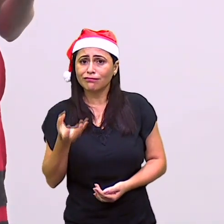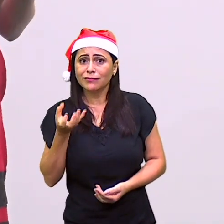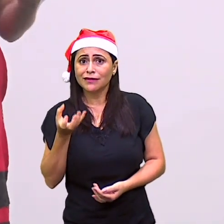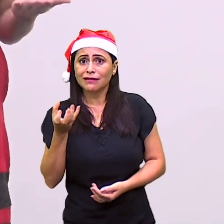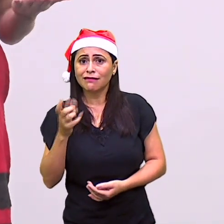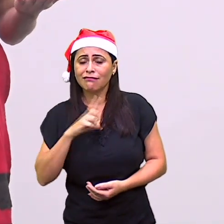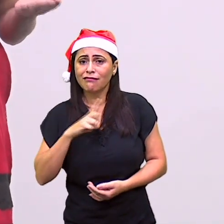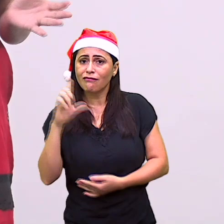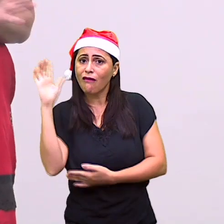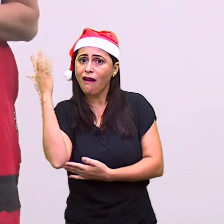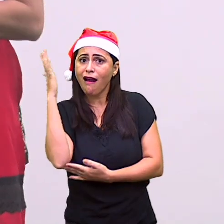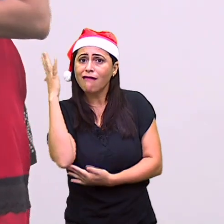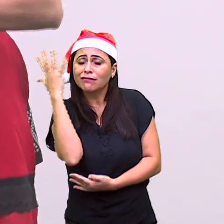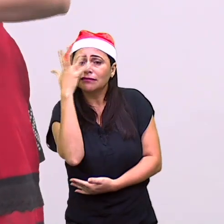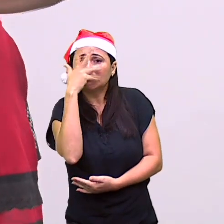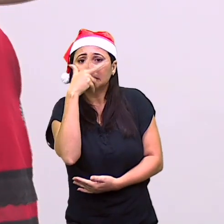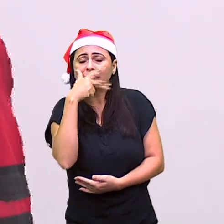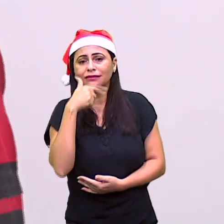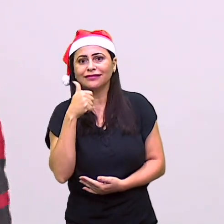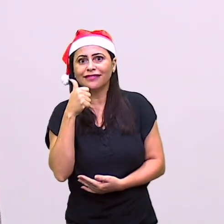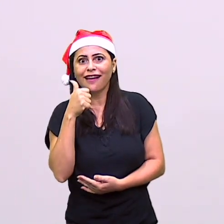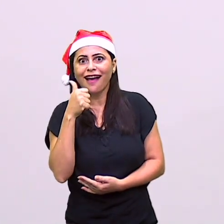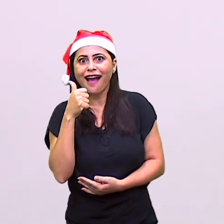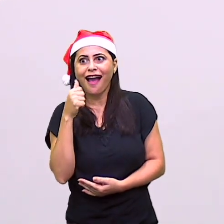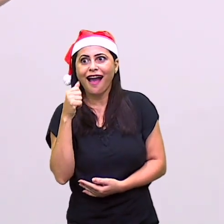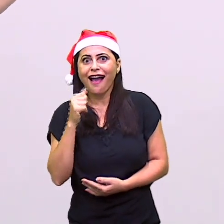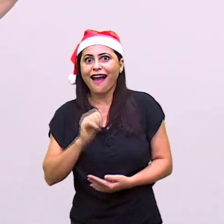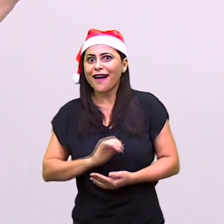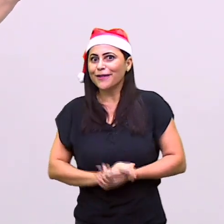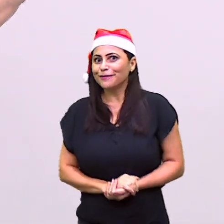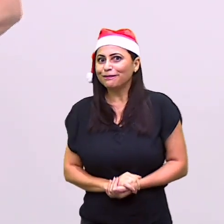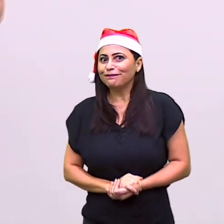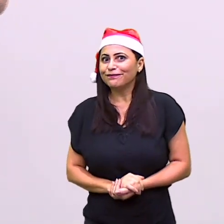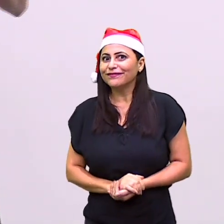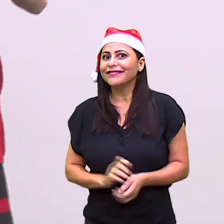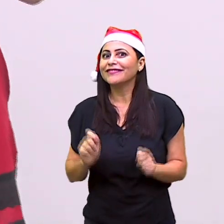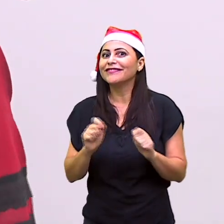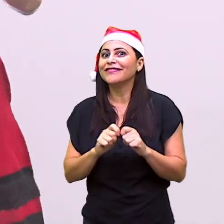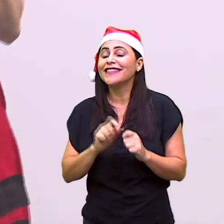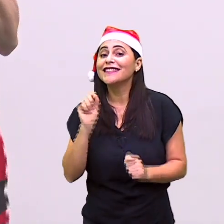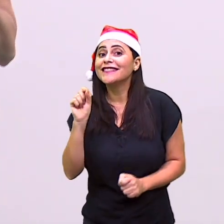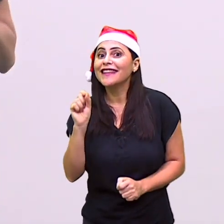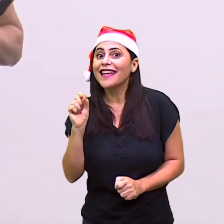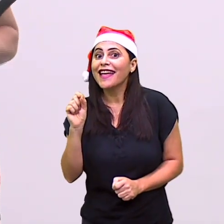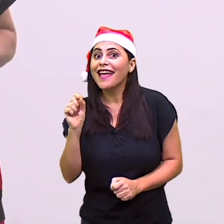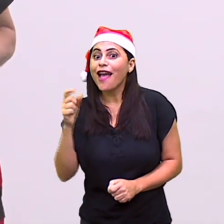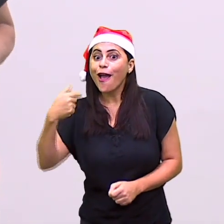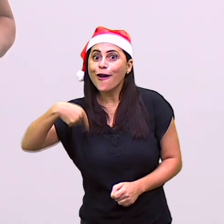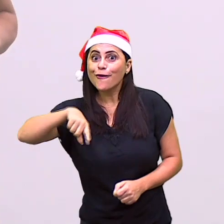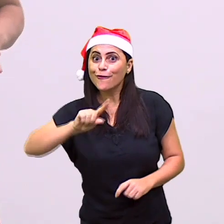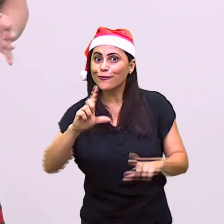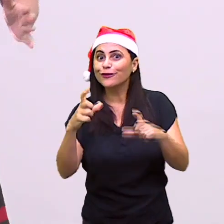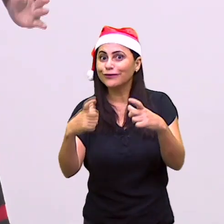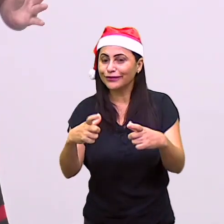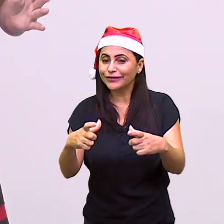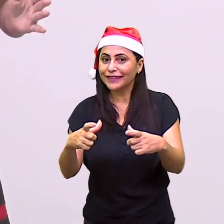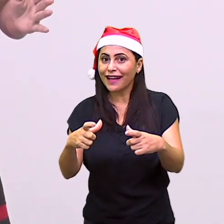bem bonita. Então, Beto foi até este